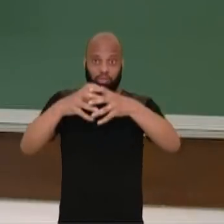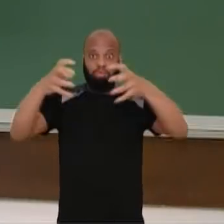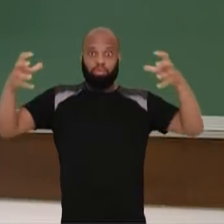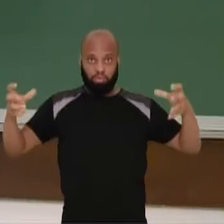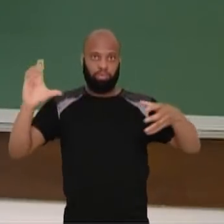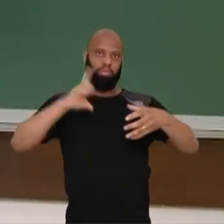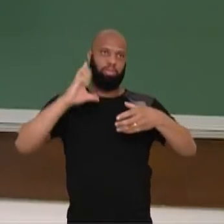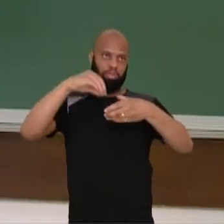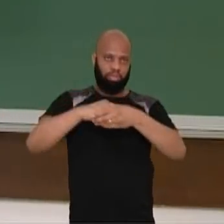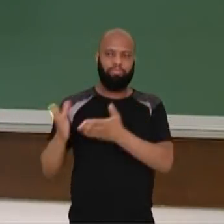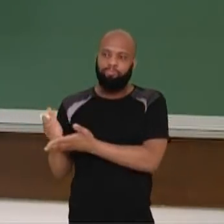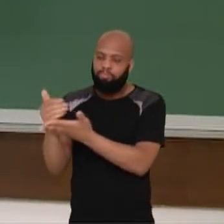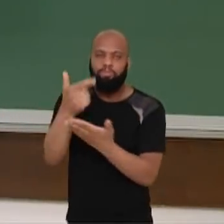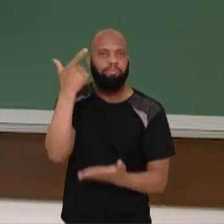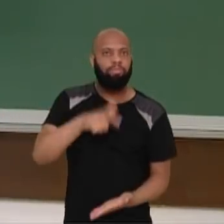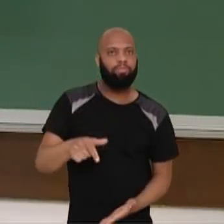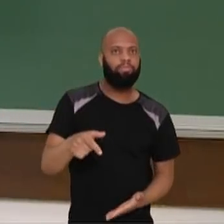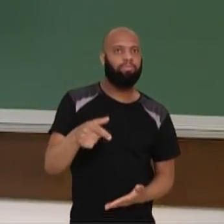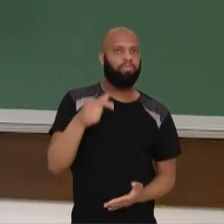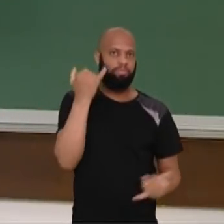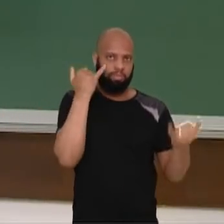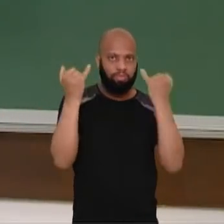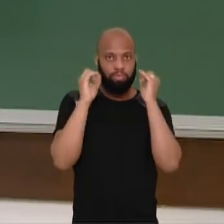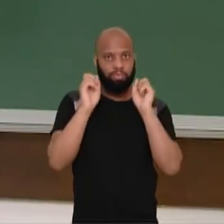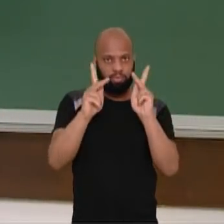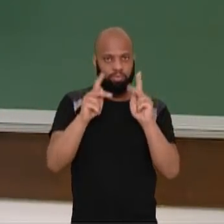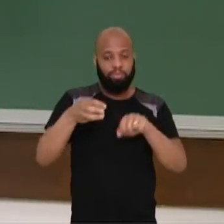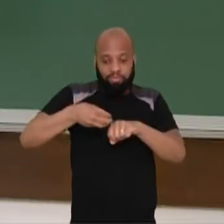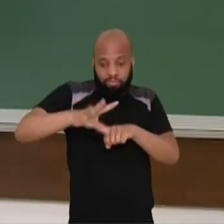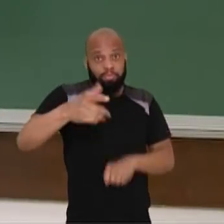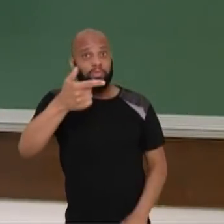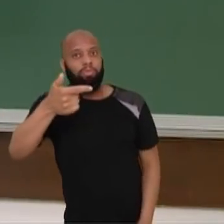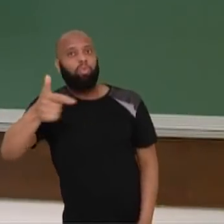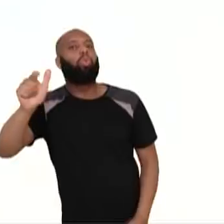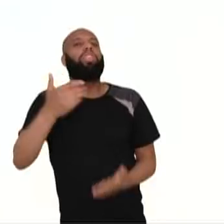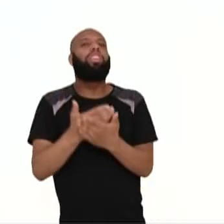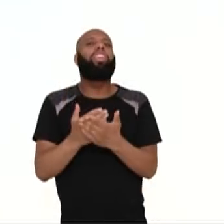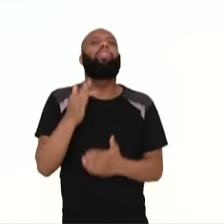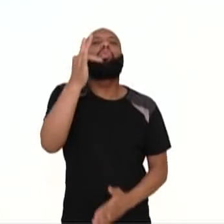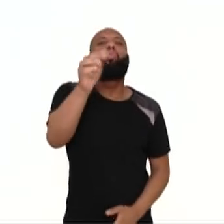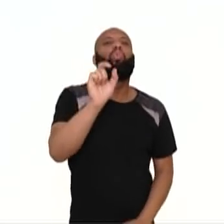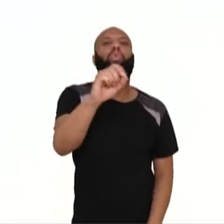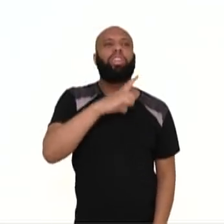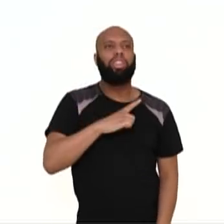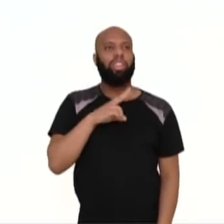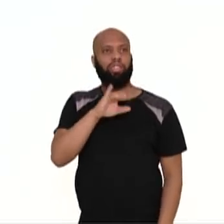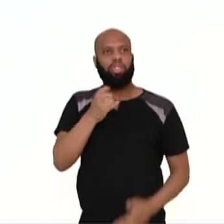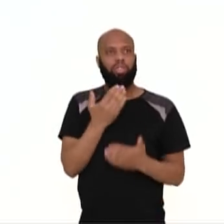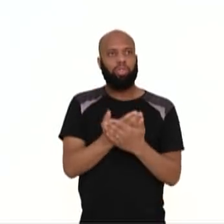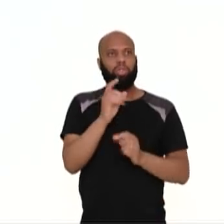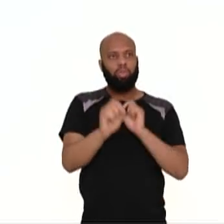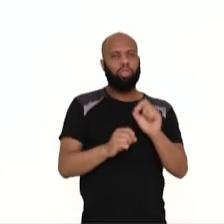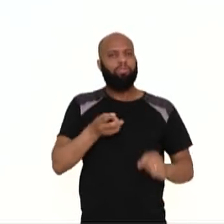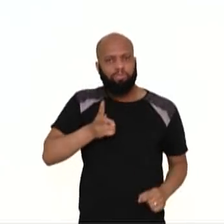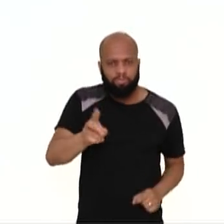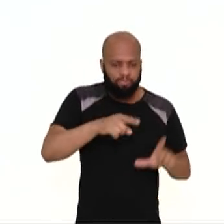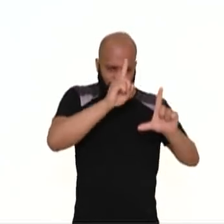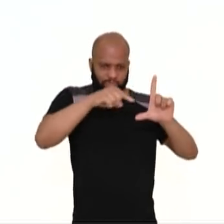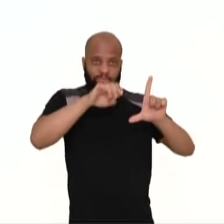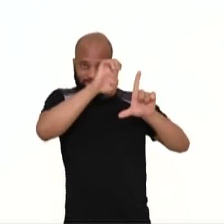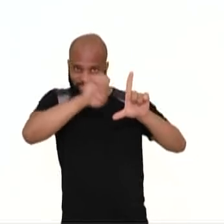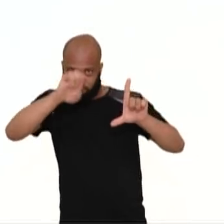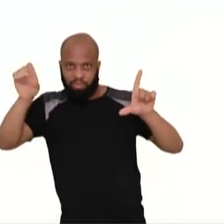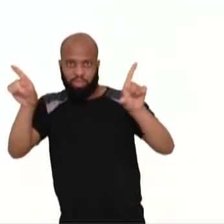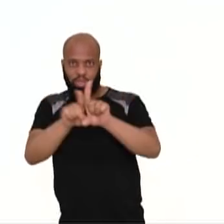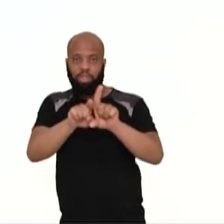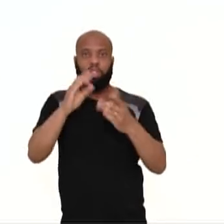coletar informações, ok? Spoiler da próxima aula, o que teremos? Vamos ver mais um pouquinho de